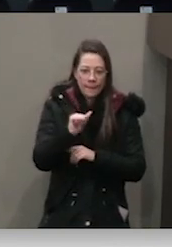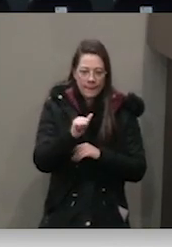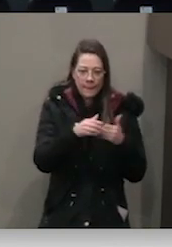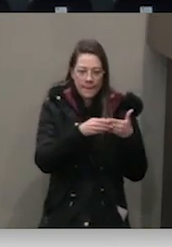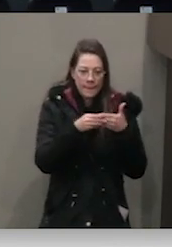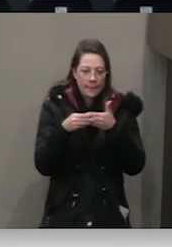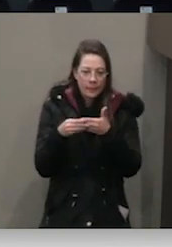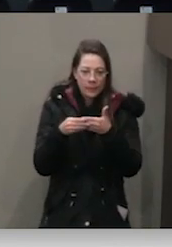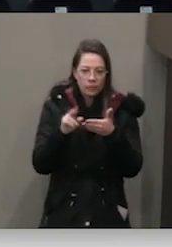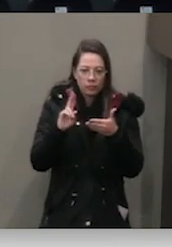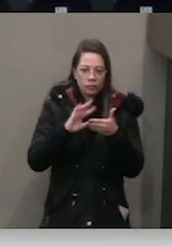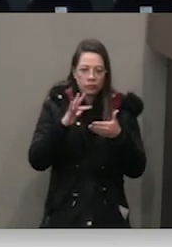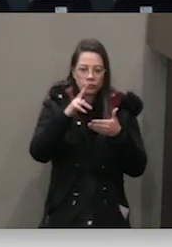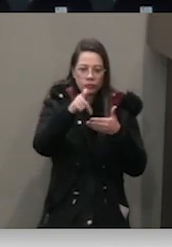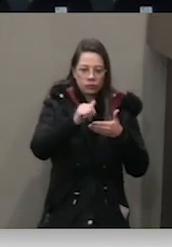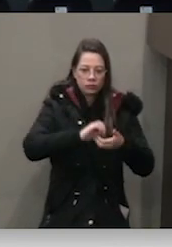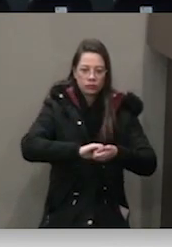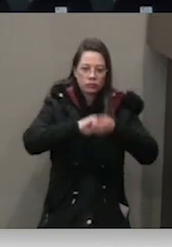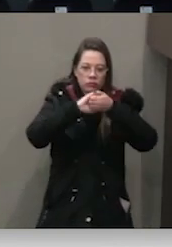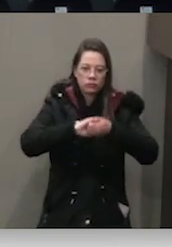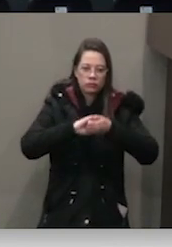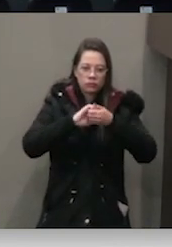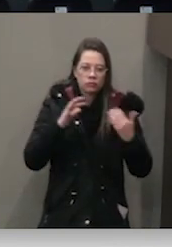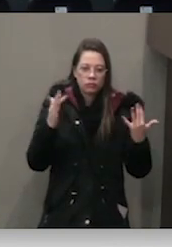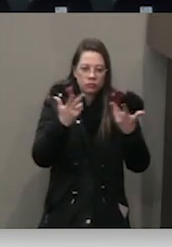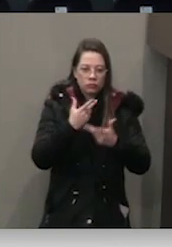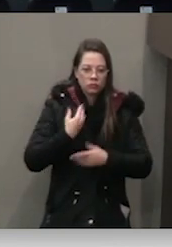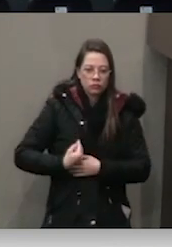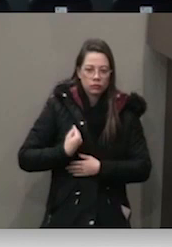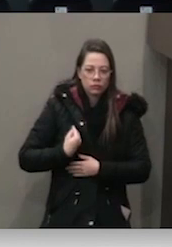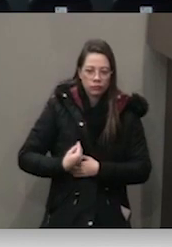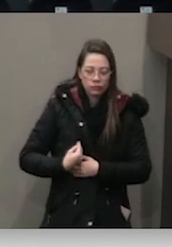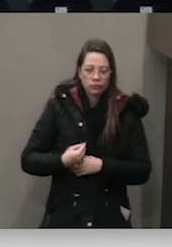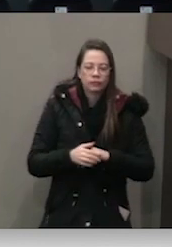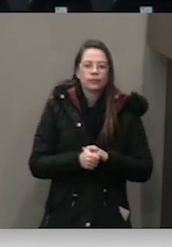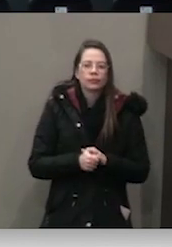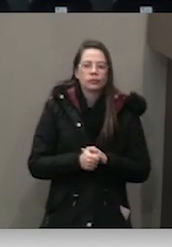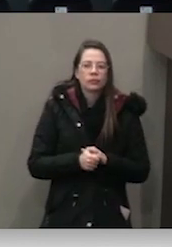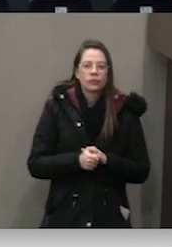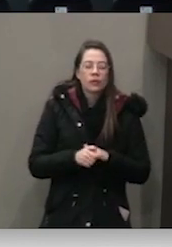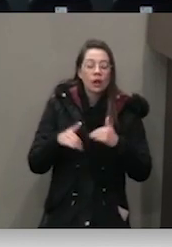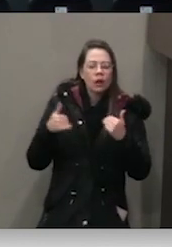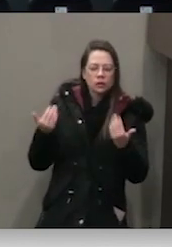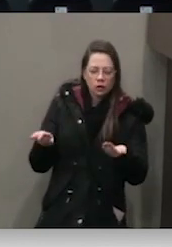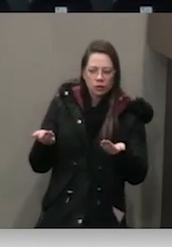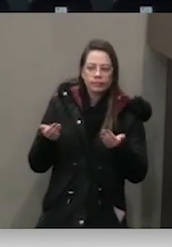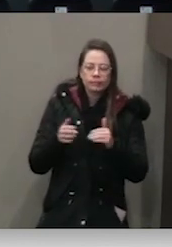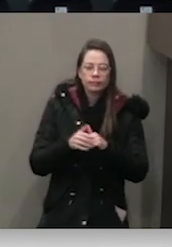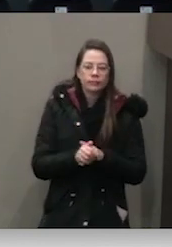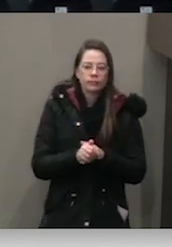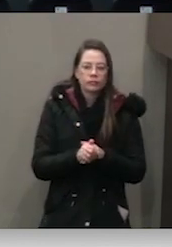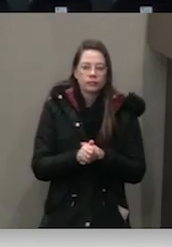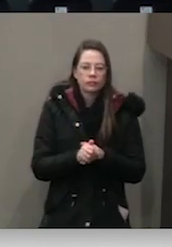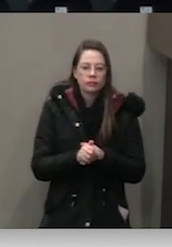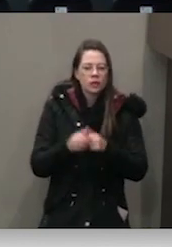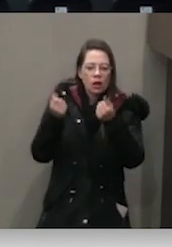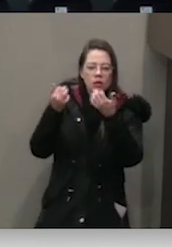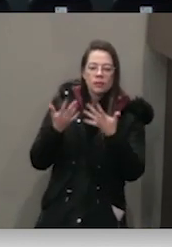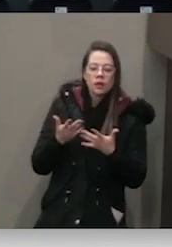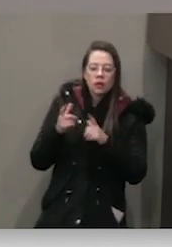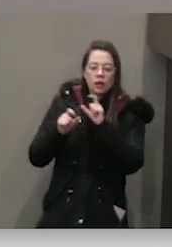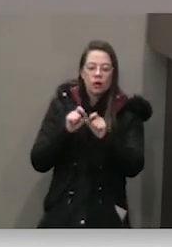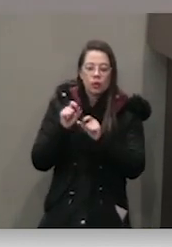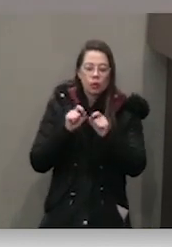pública. Em nome dela, eu cumprimento a todos os presentes. Estou aqui, então, para